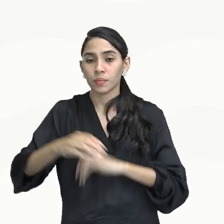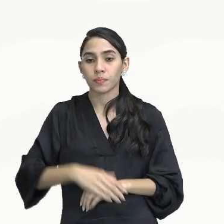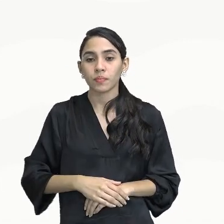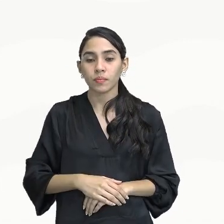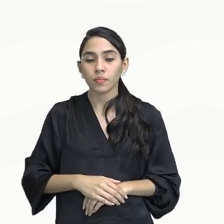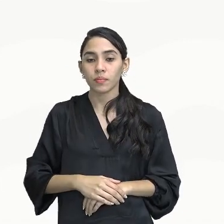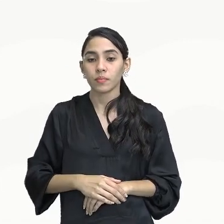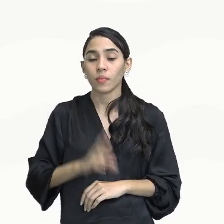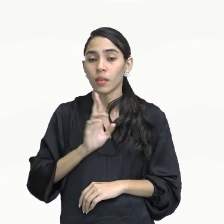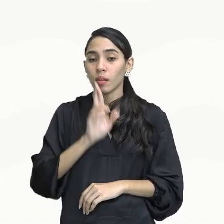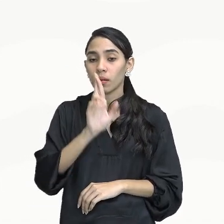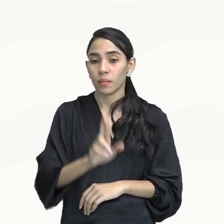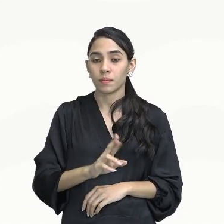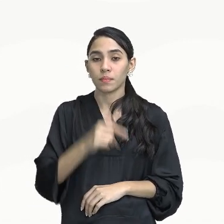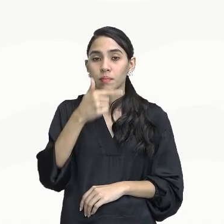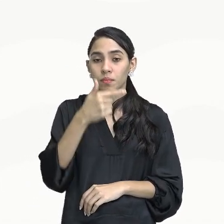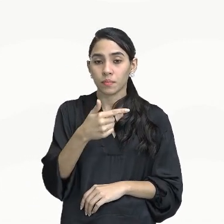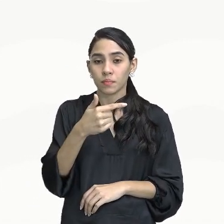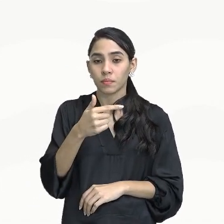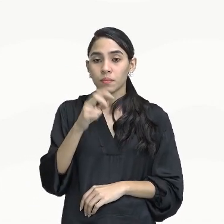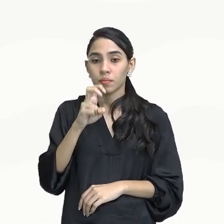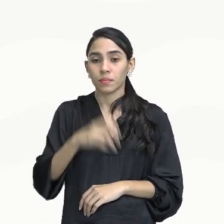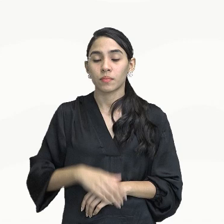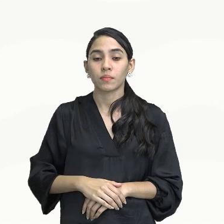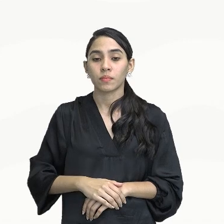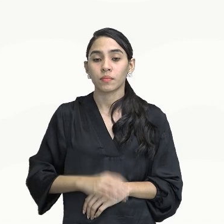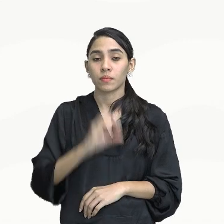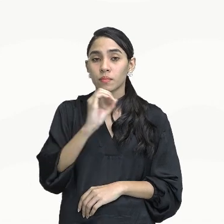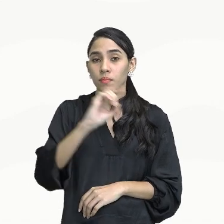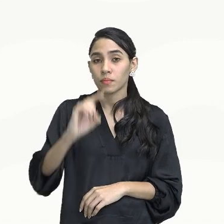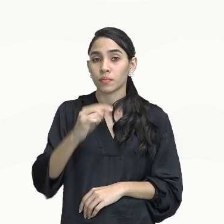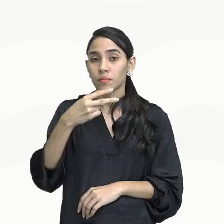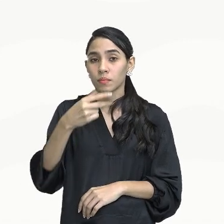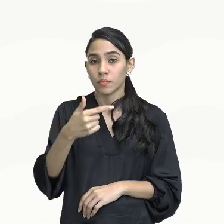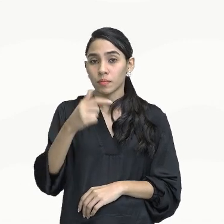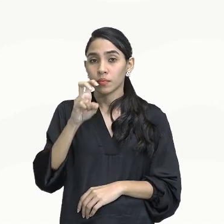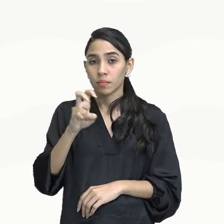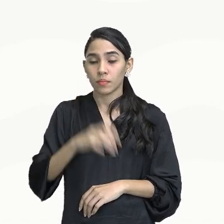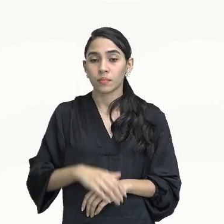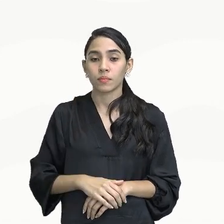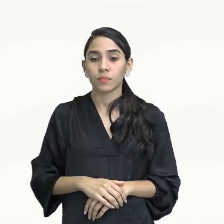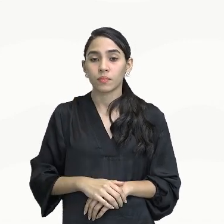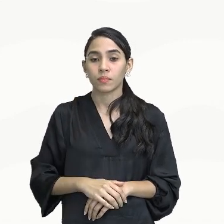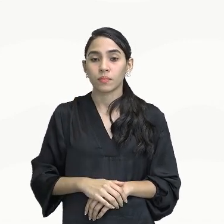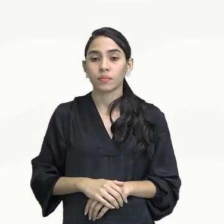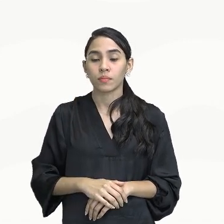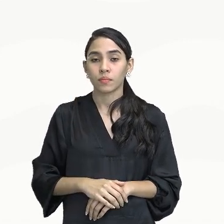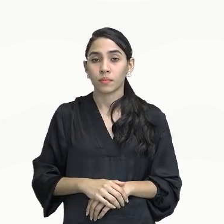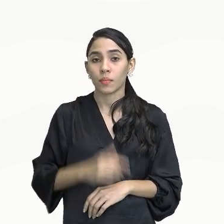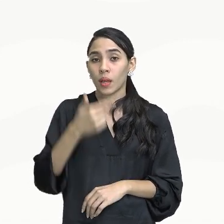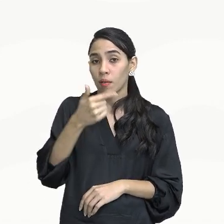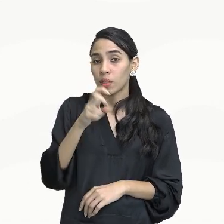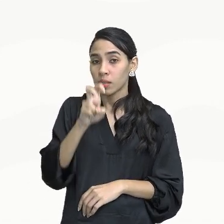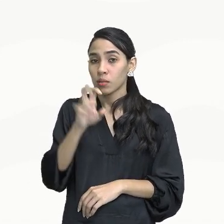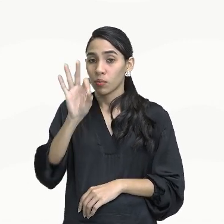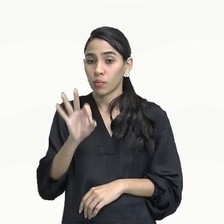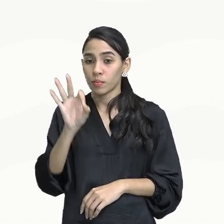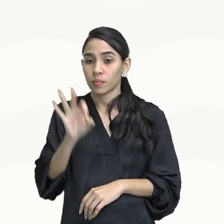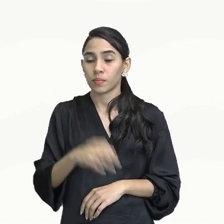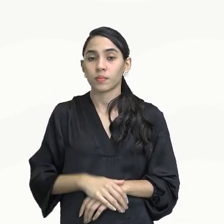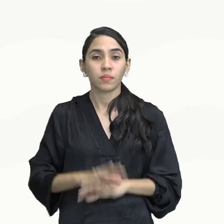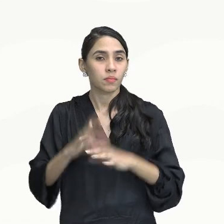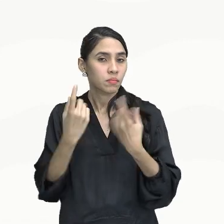Então, o resultado vai ser igual a 0,25. E isso é quanto? Isso é 25%. Então,